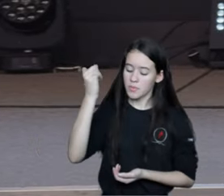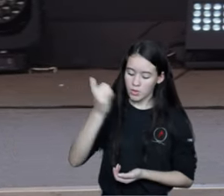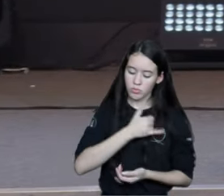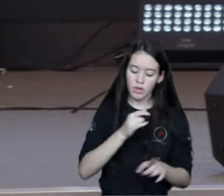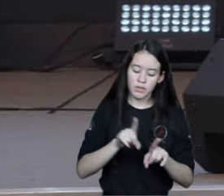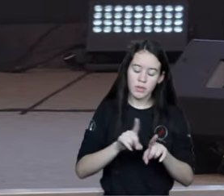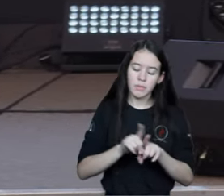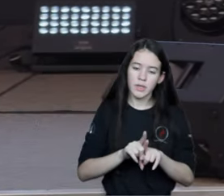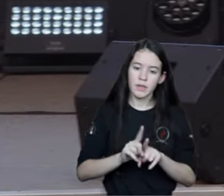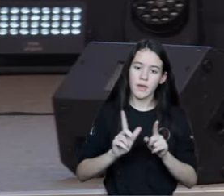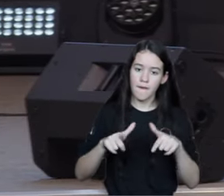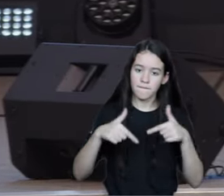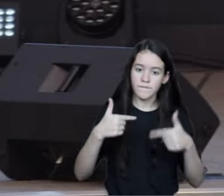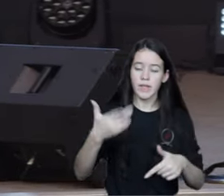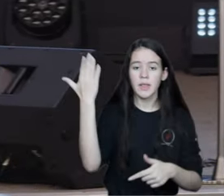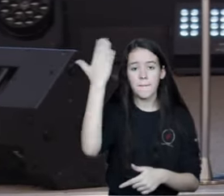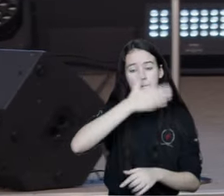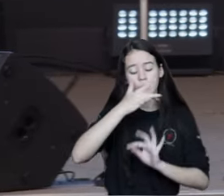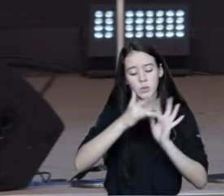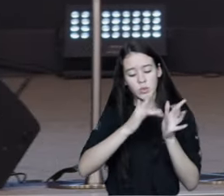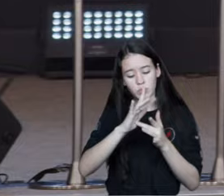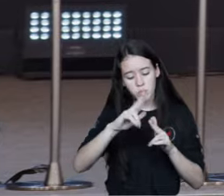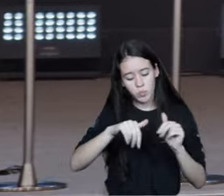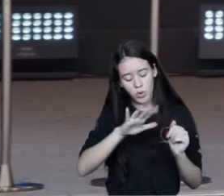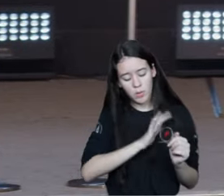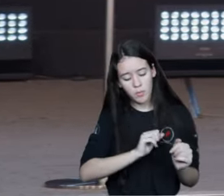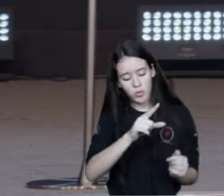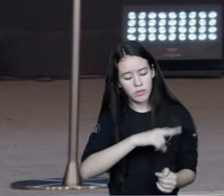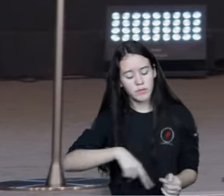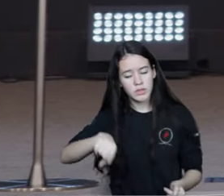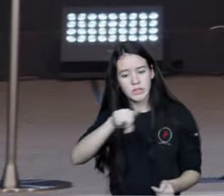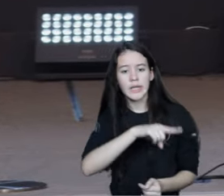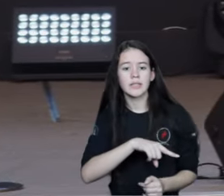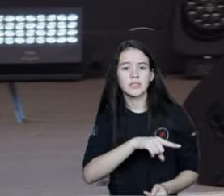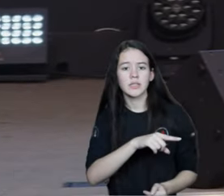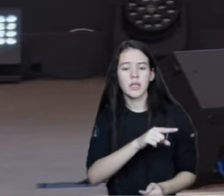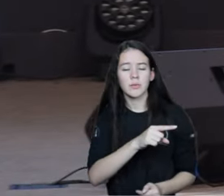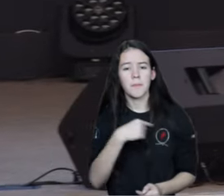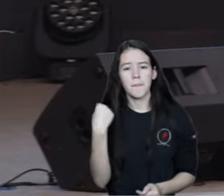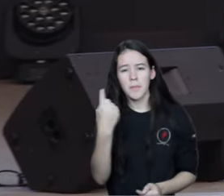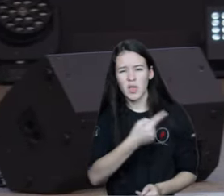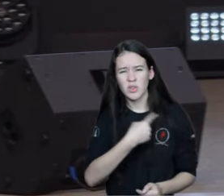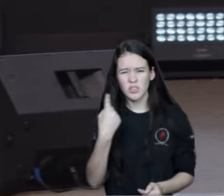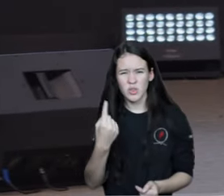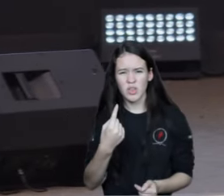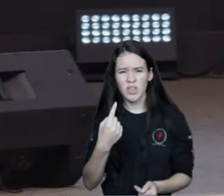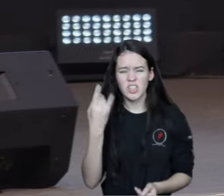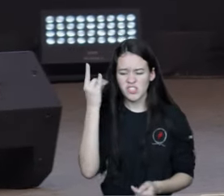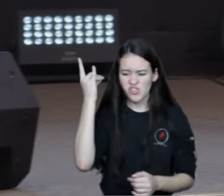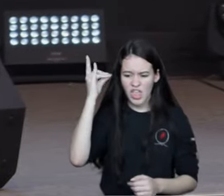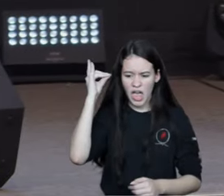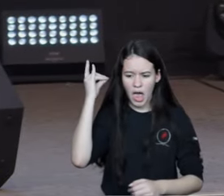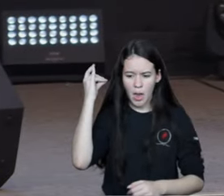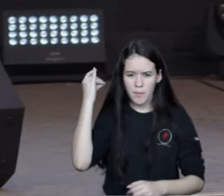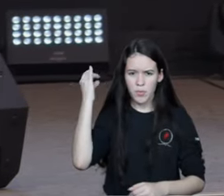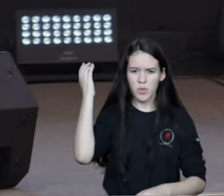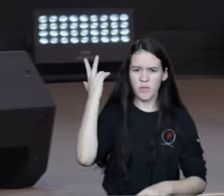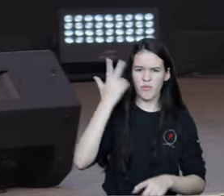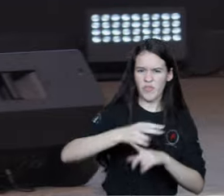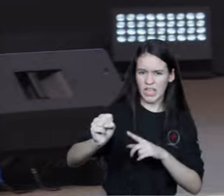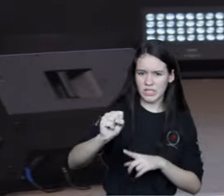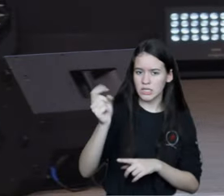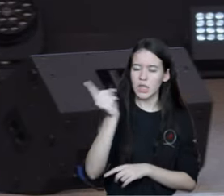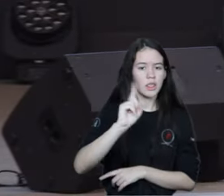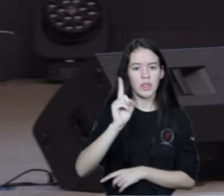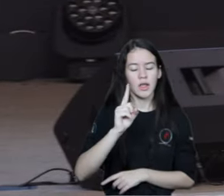faço isso na presença de Cristo por amor a voz para que não sejamos vencidos por Satanás porque não